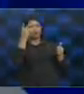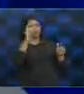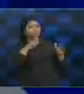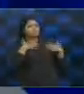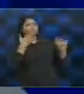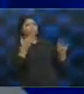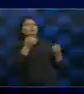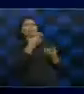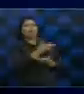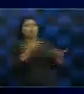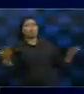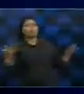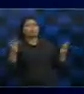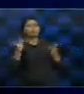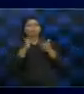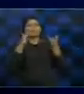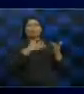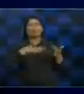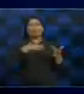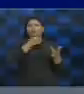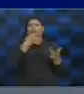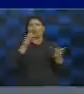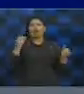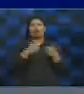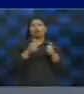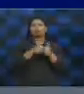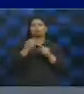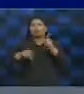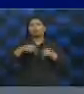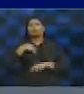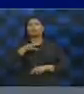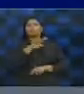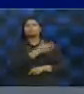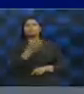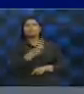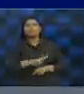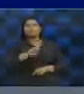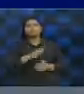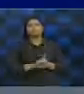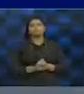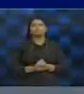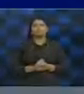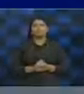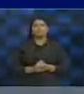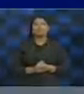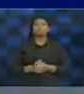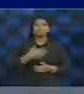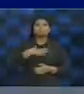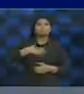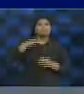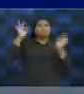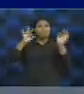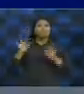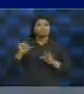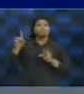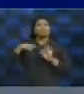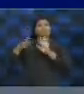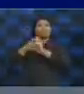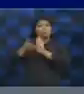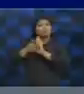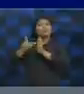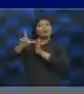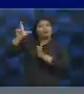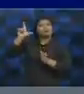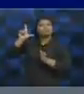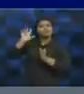transporte coletivo? 2 minutos para a resposta. Eu fico feliz com a pergunta e resgato que já era a sua proposta na campanha passada. E